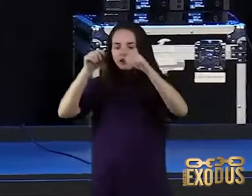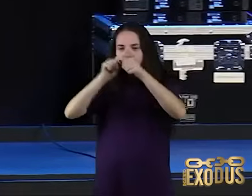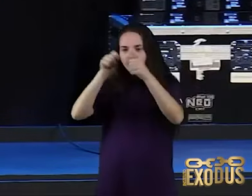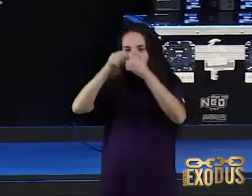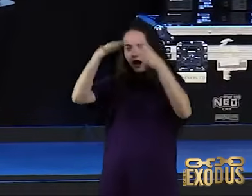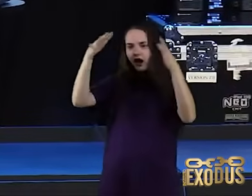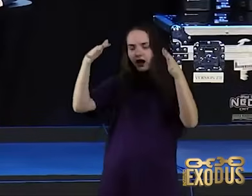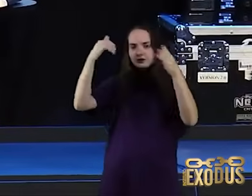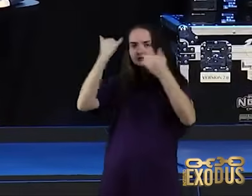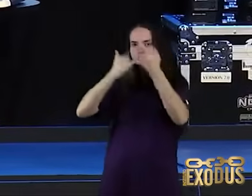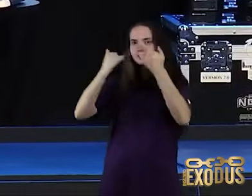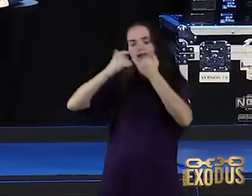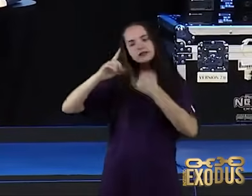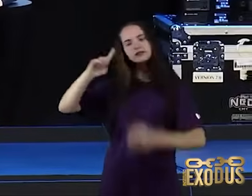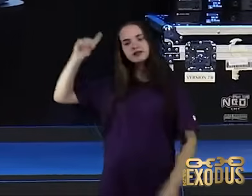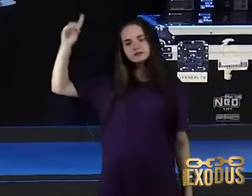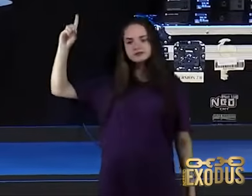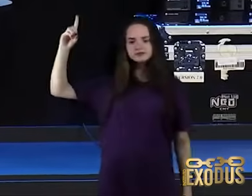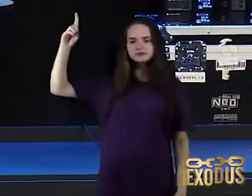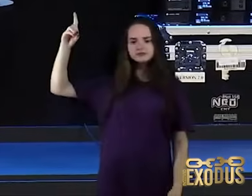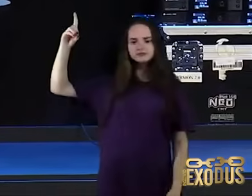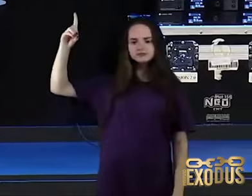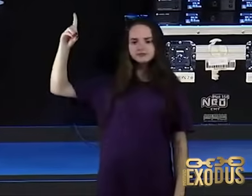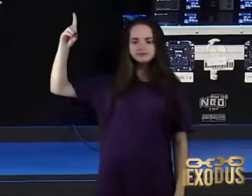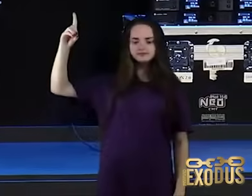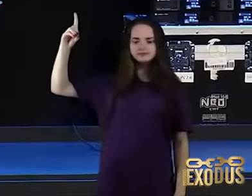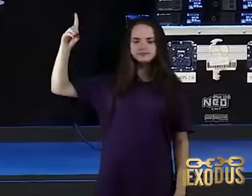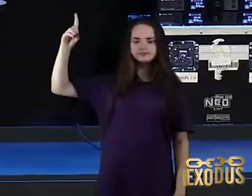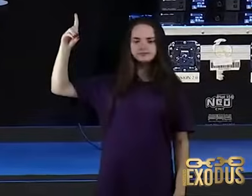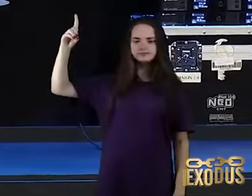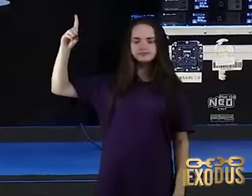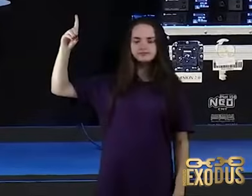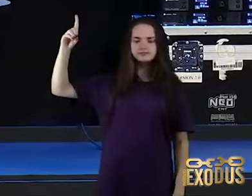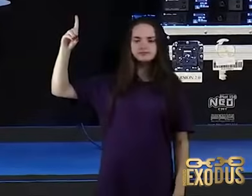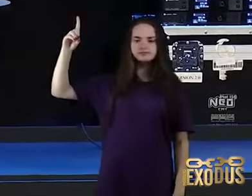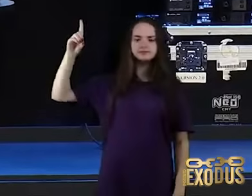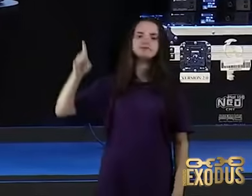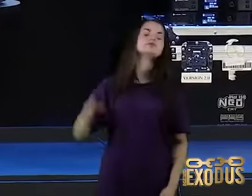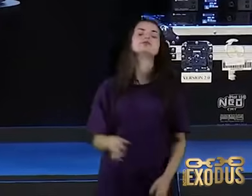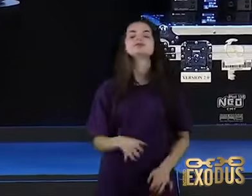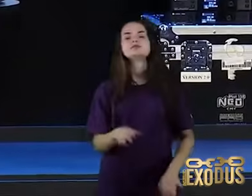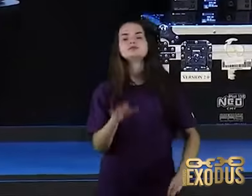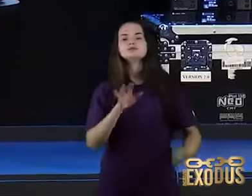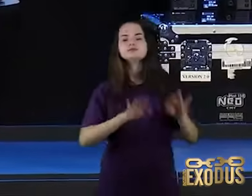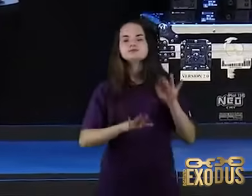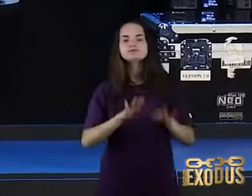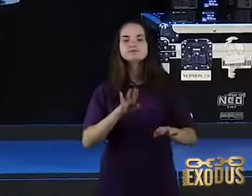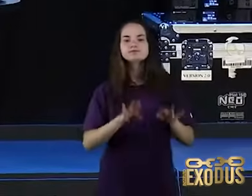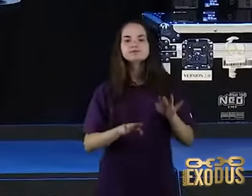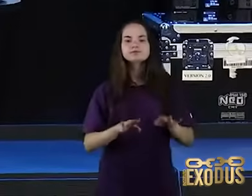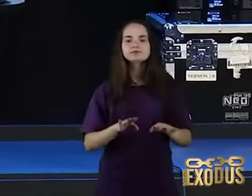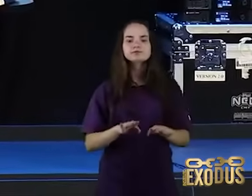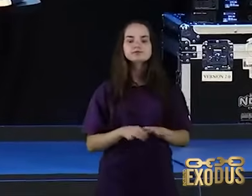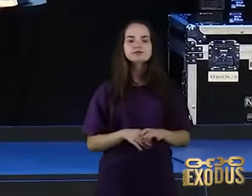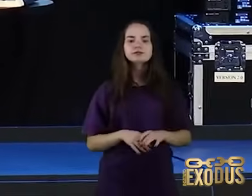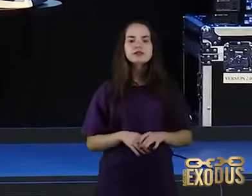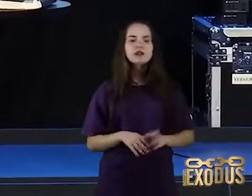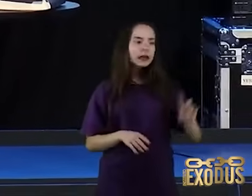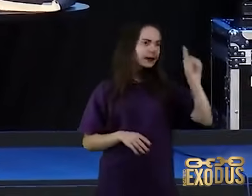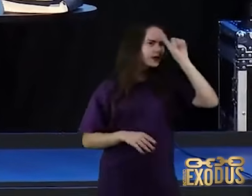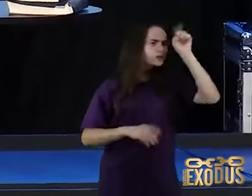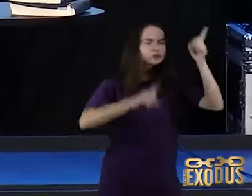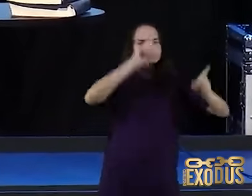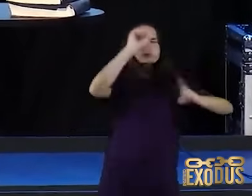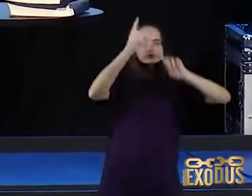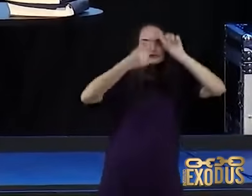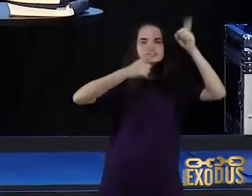Deus sabe o Deus Criador sabe que de vez em quando toda hora aparece algo e criar alguma coisa O Dio não